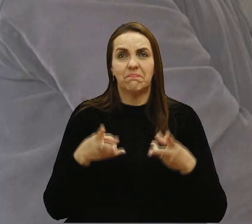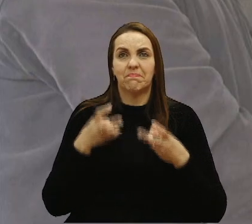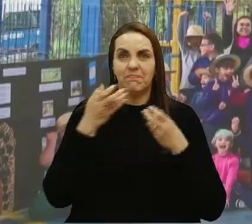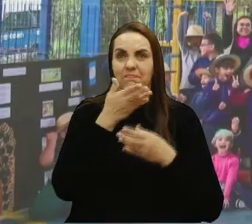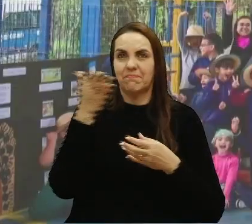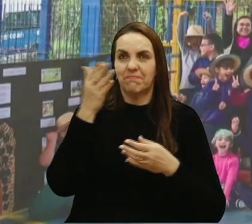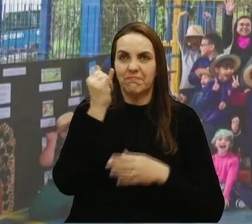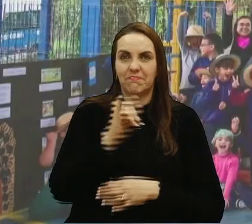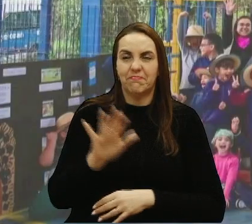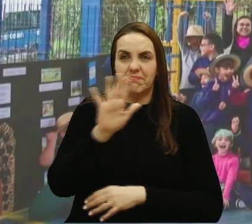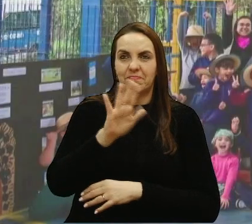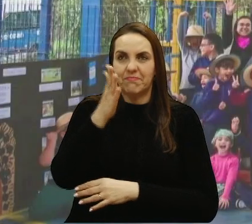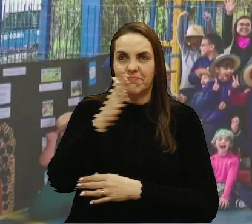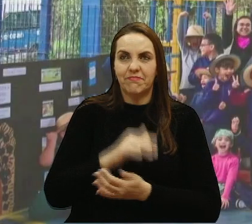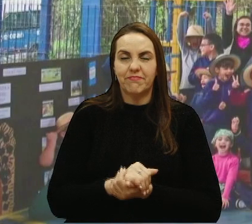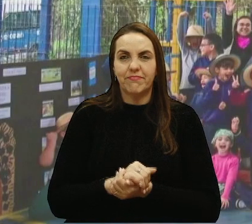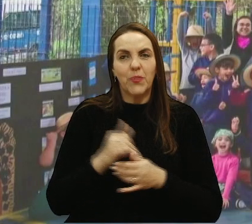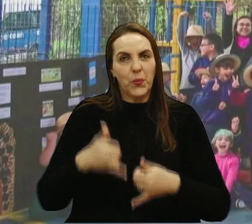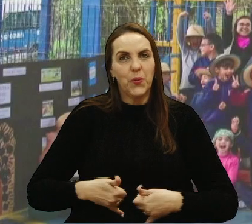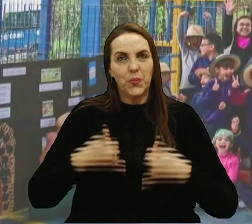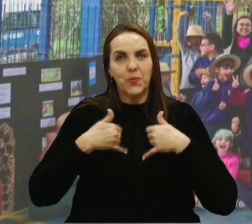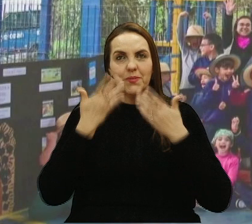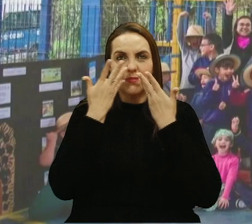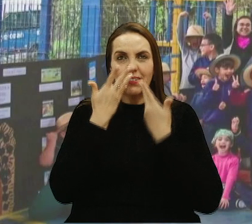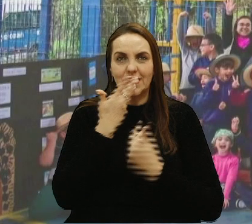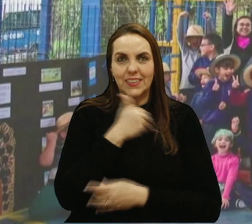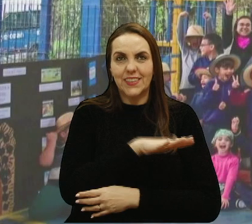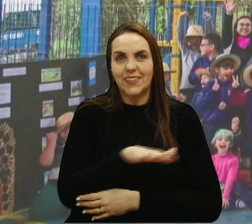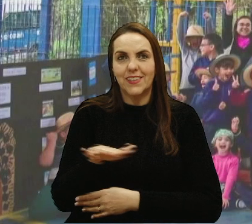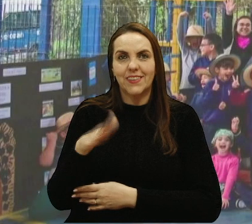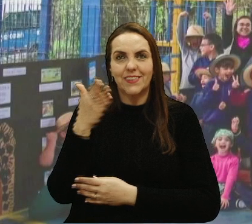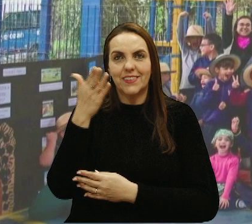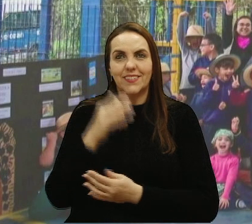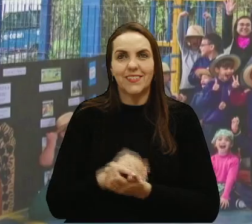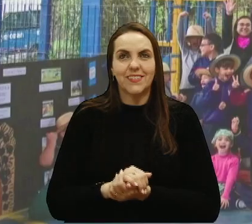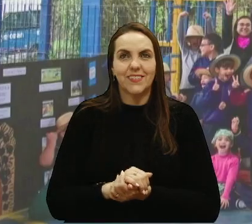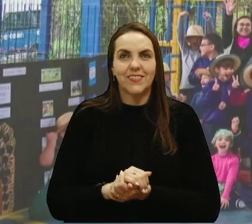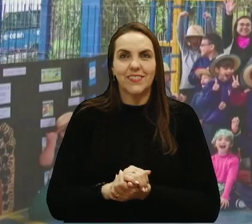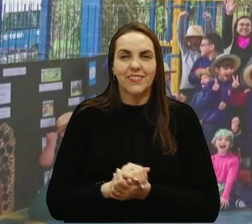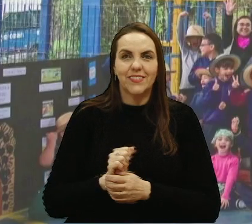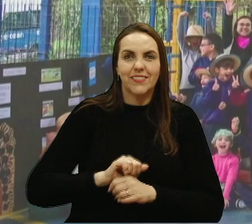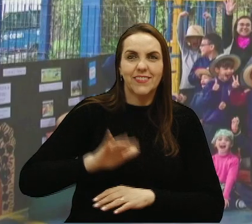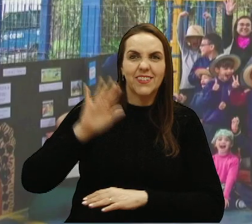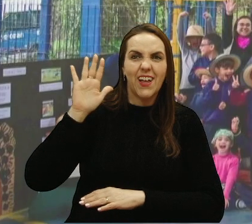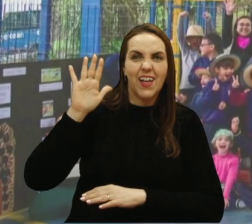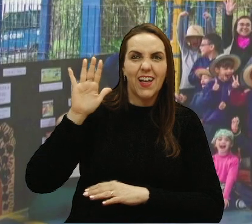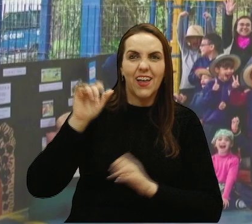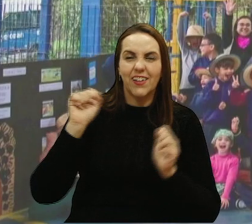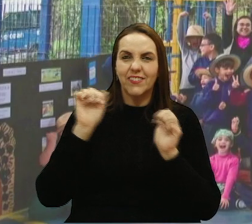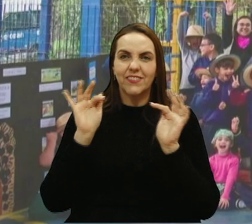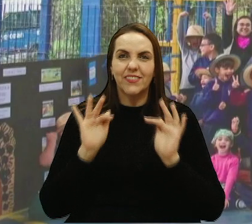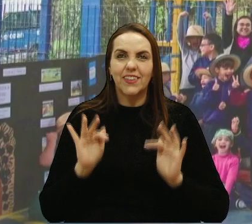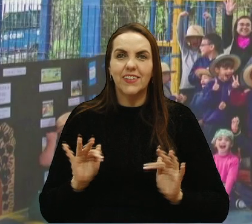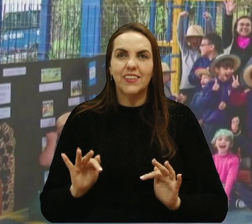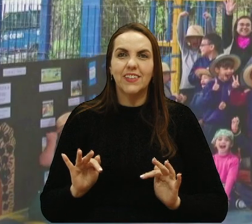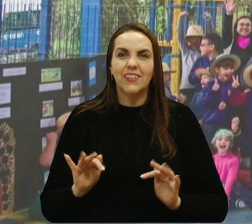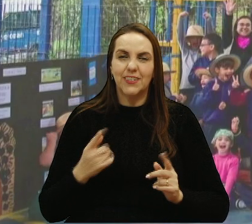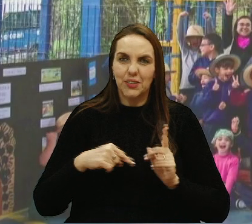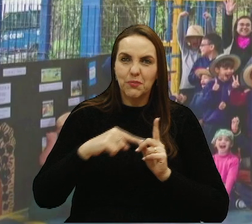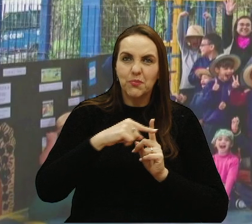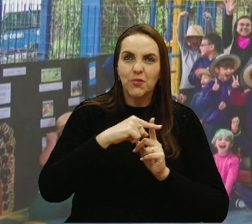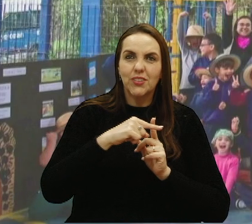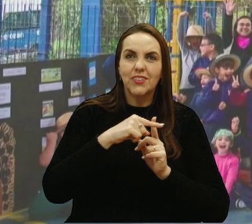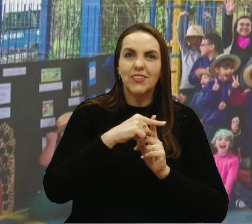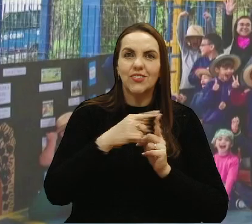aí, né? E orgulho para essas crianças, né? Ali, ó, com o braço erguido, extremamente